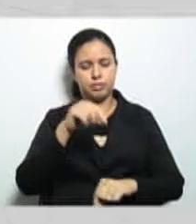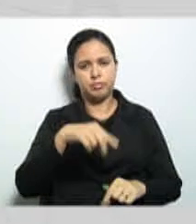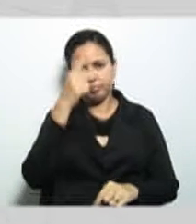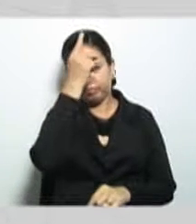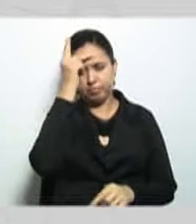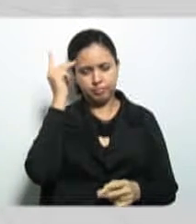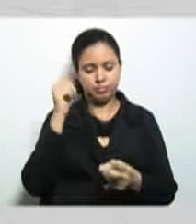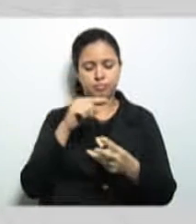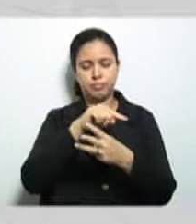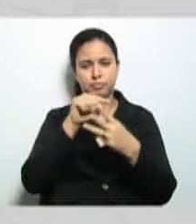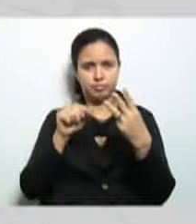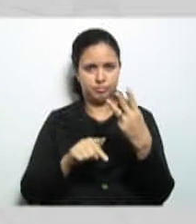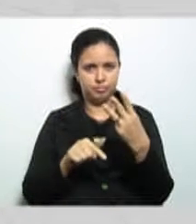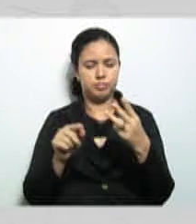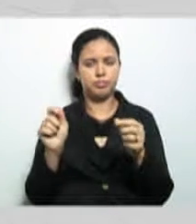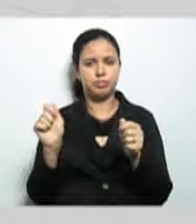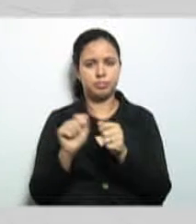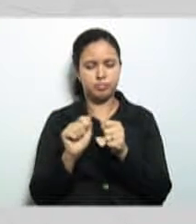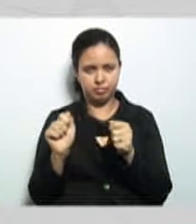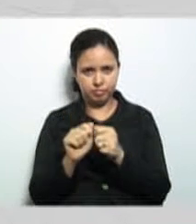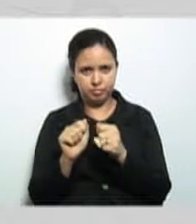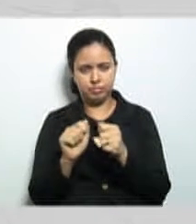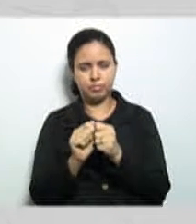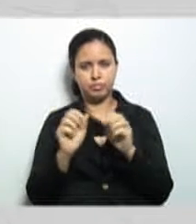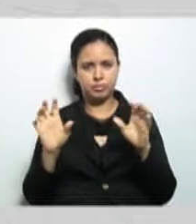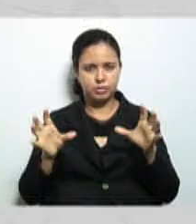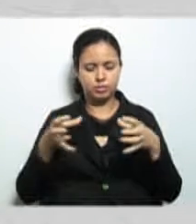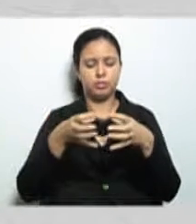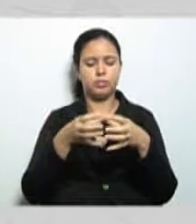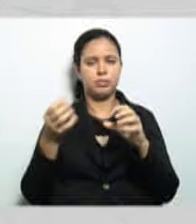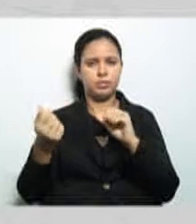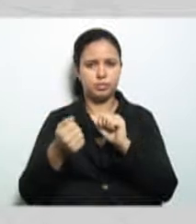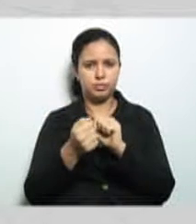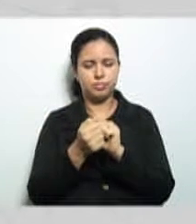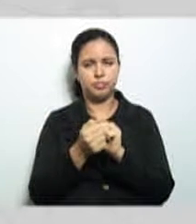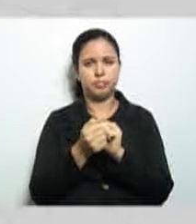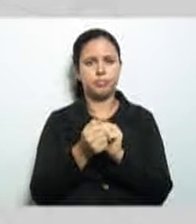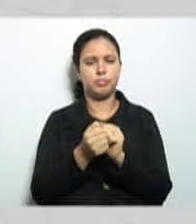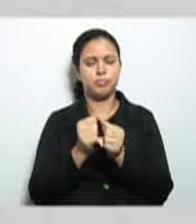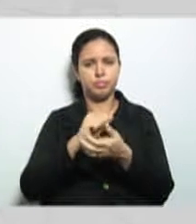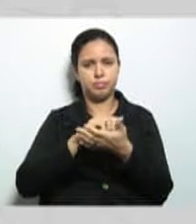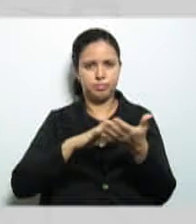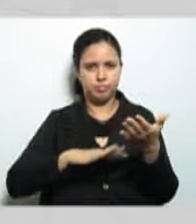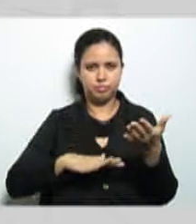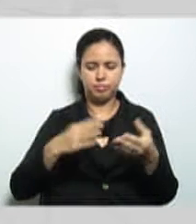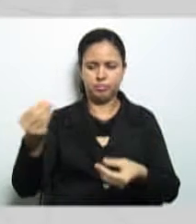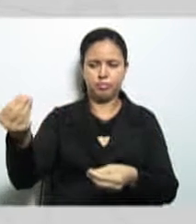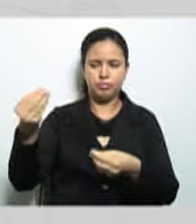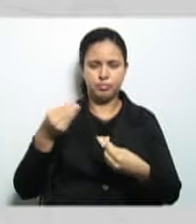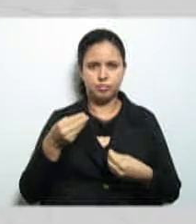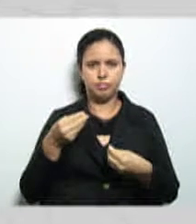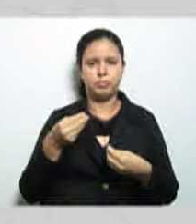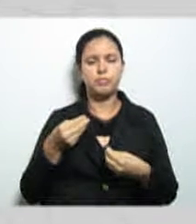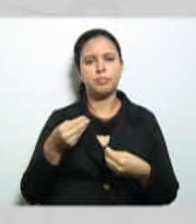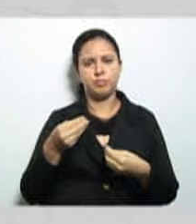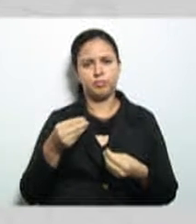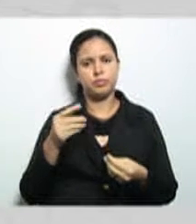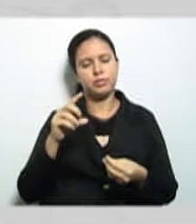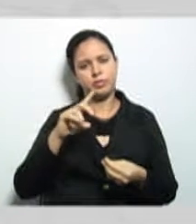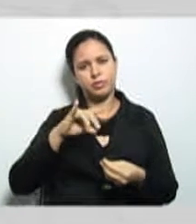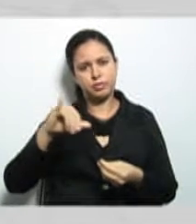para realizar a tarefa com você. Juntos, vocês vão entregar essa atividade e vai valer ponto para todo mundo do